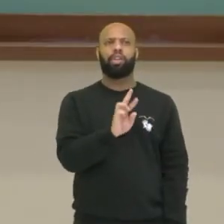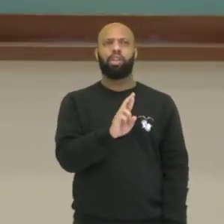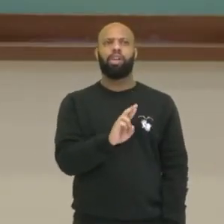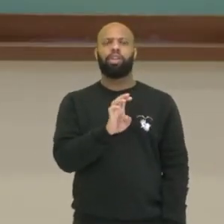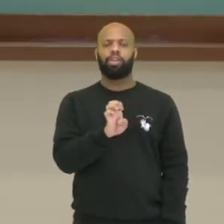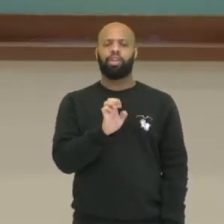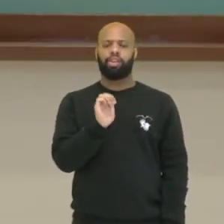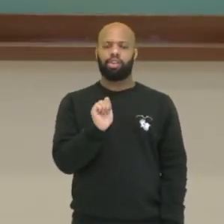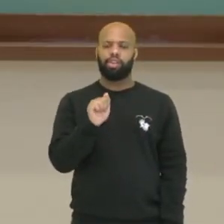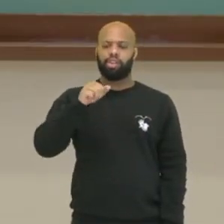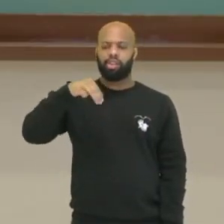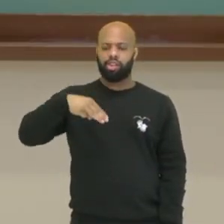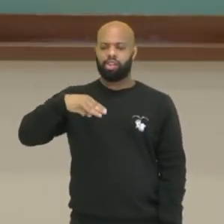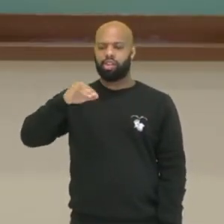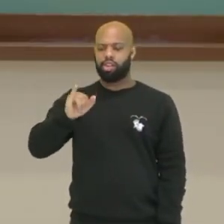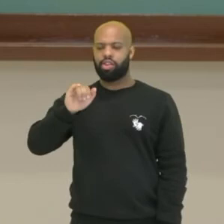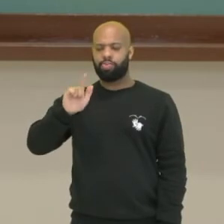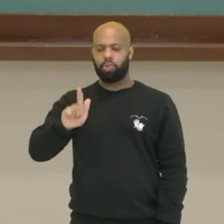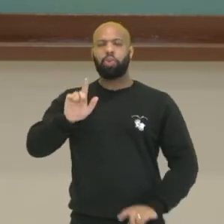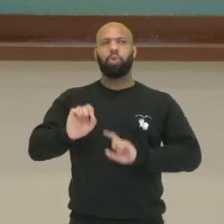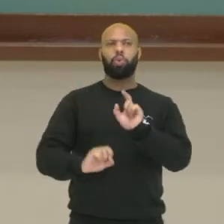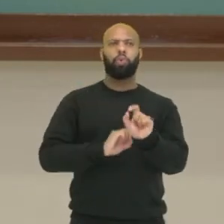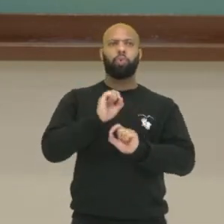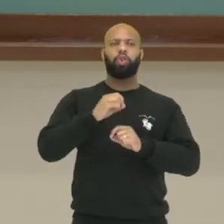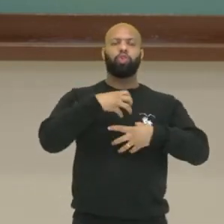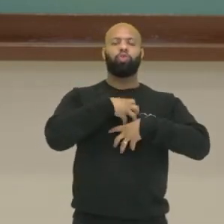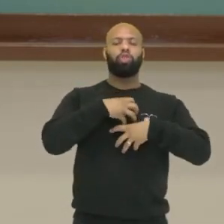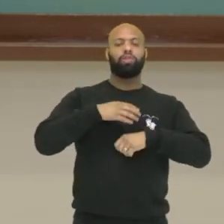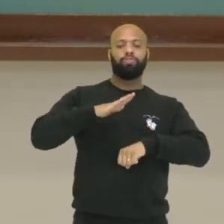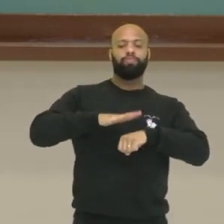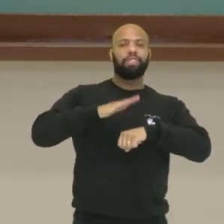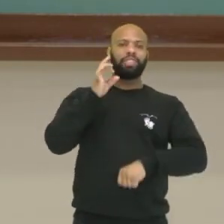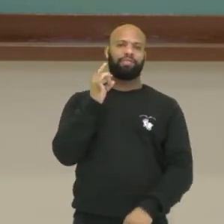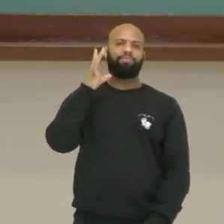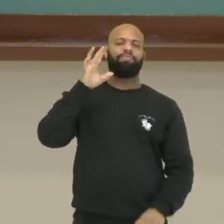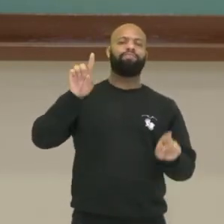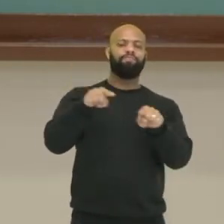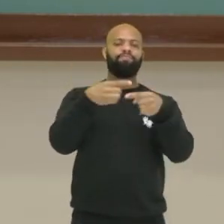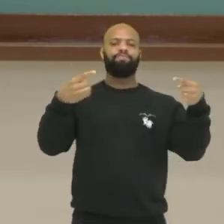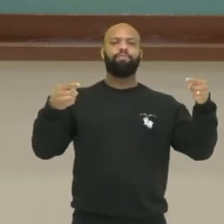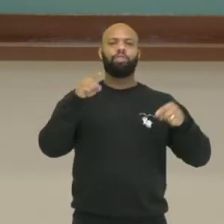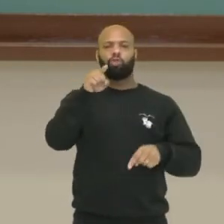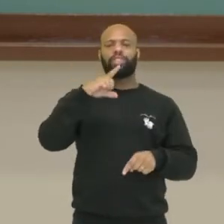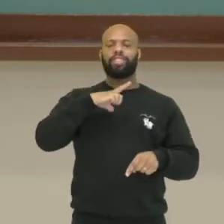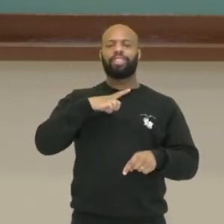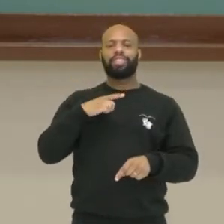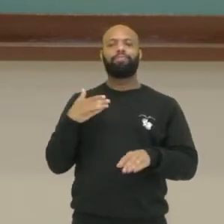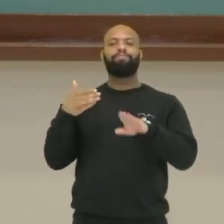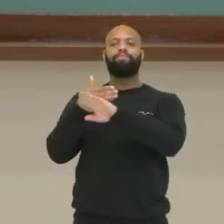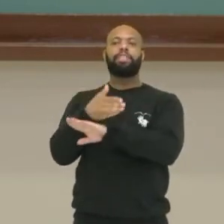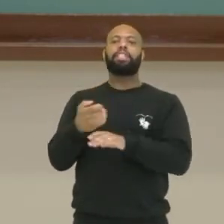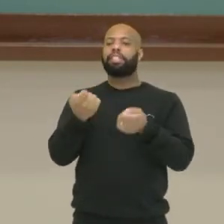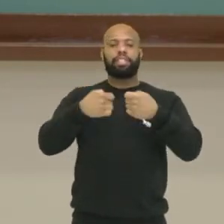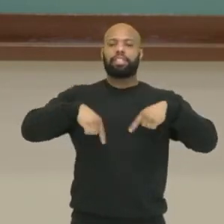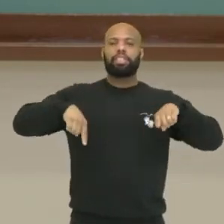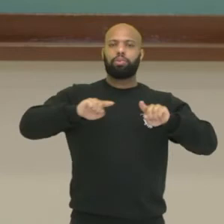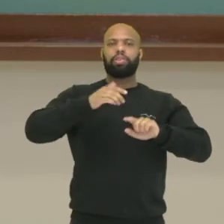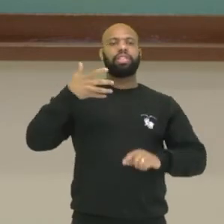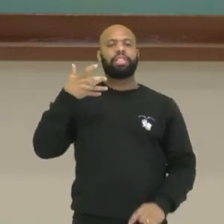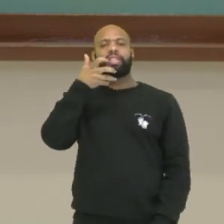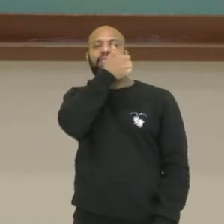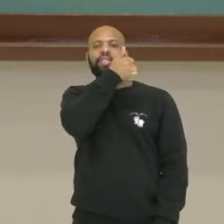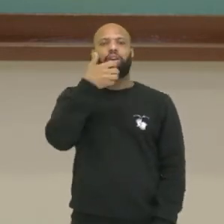professor? Streaming é uma forma de viabilizar a música para você sem que você tenha que